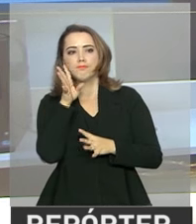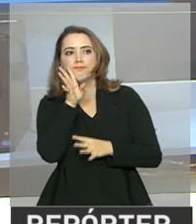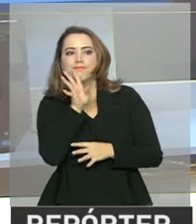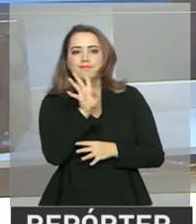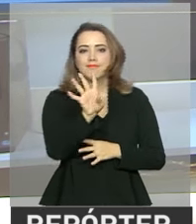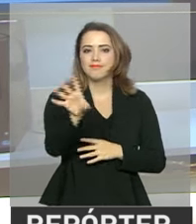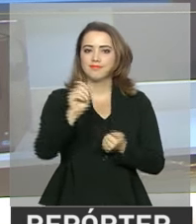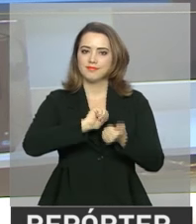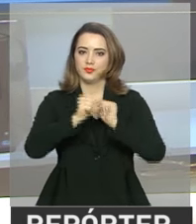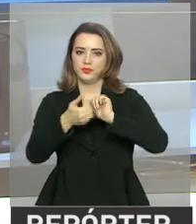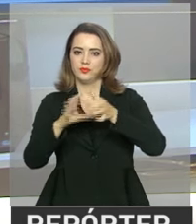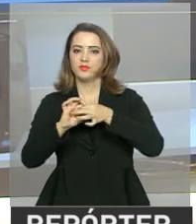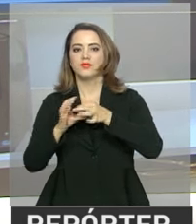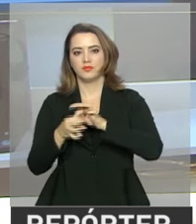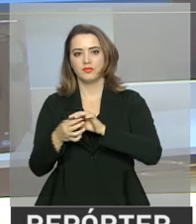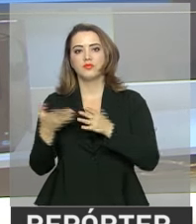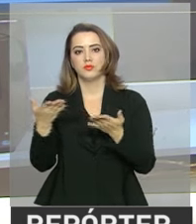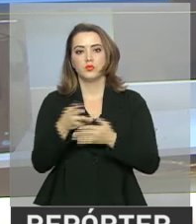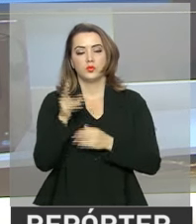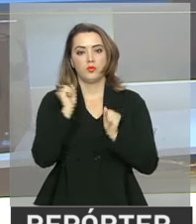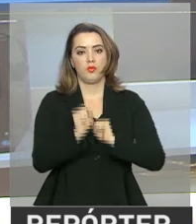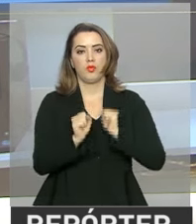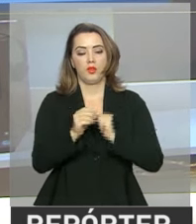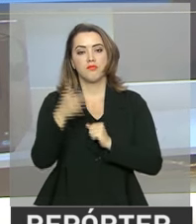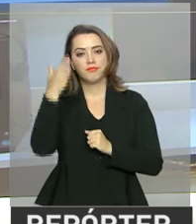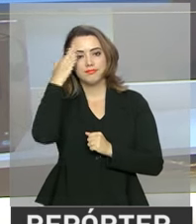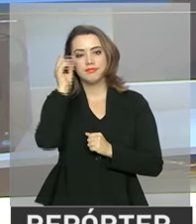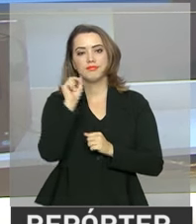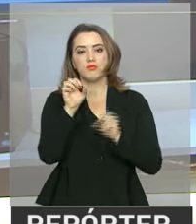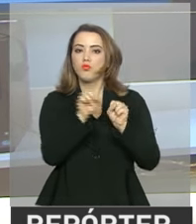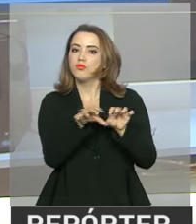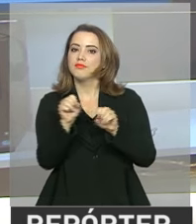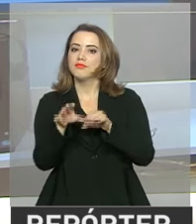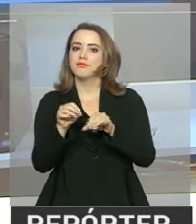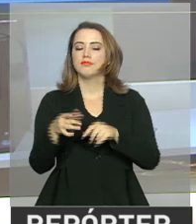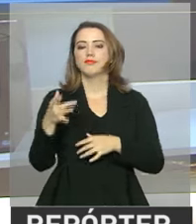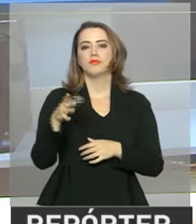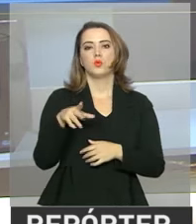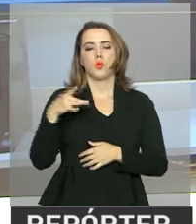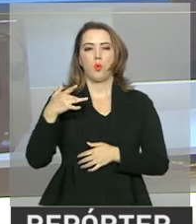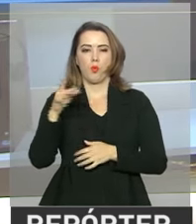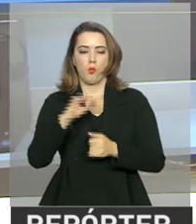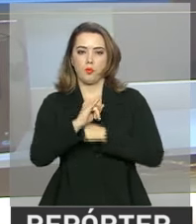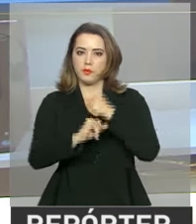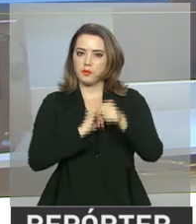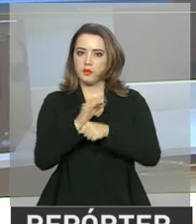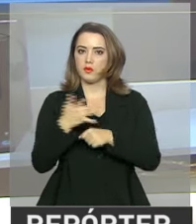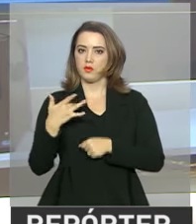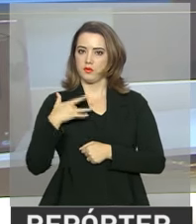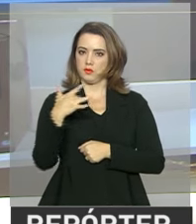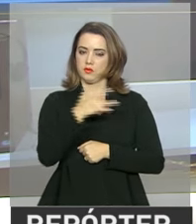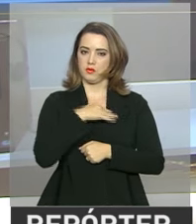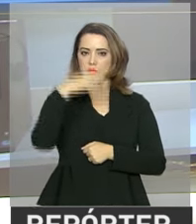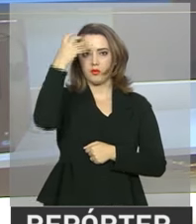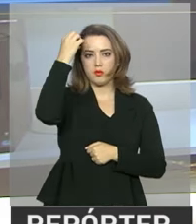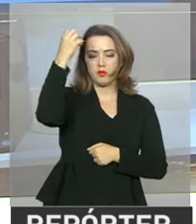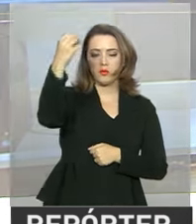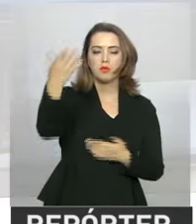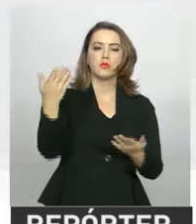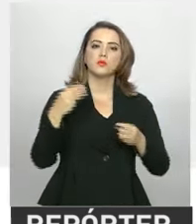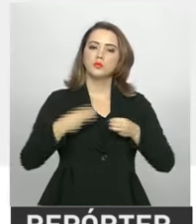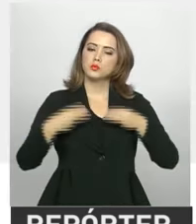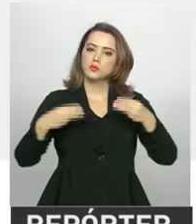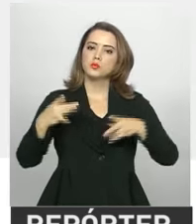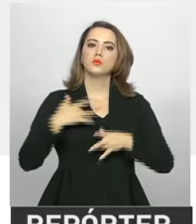Olímpicos e Paralímpicos vão poder contar com as orientações do portal Saúde do Viajante, lançado pelo Ministério da Saúde. Disponível